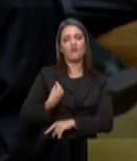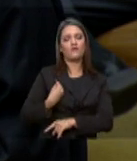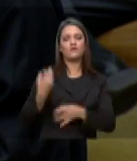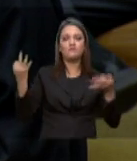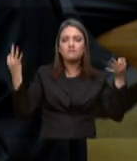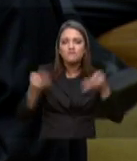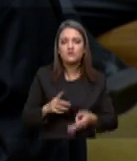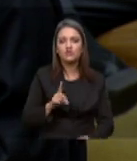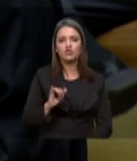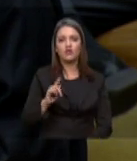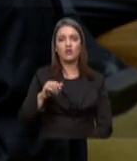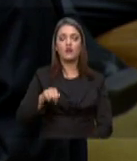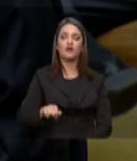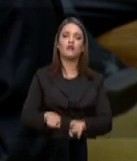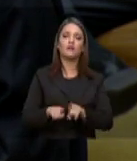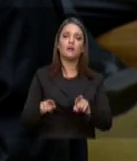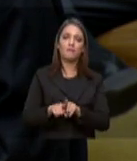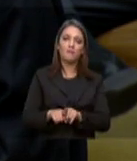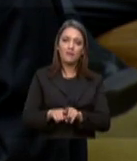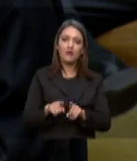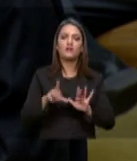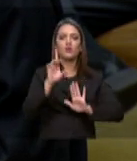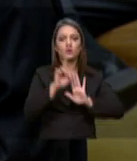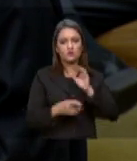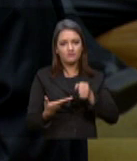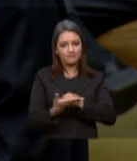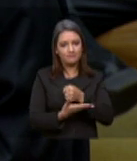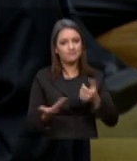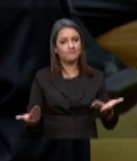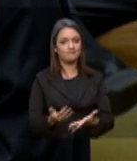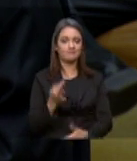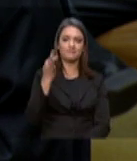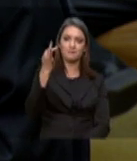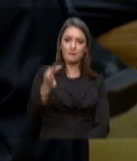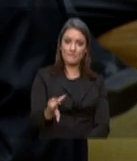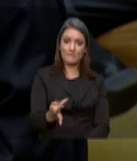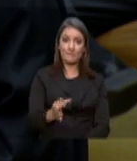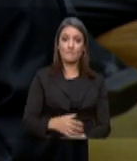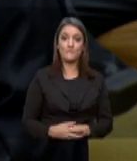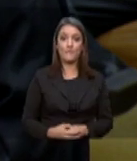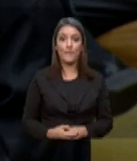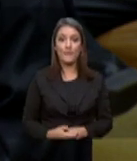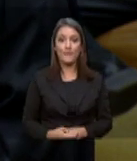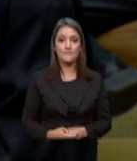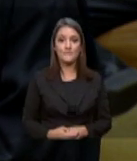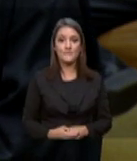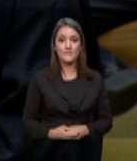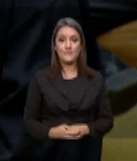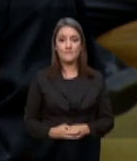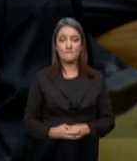ao exercício de seus direitos fundamentais agora e no futuro. Em relação à